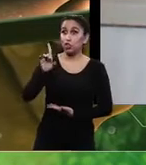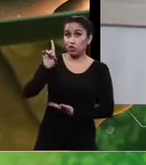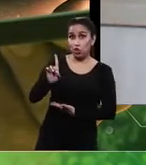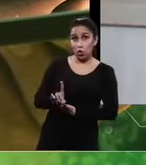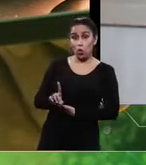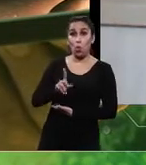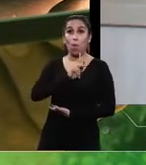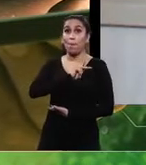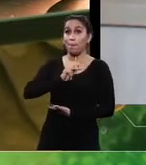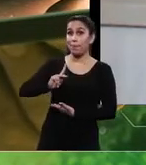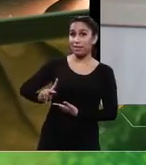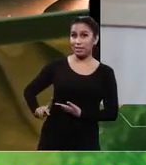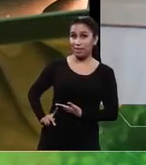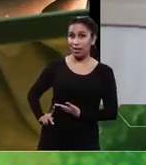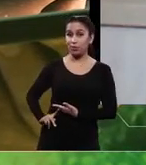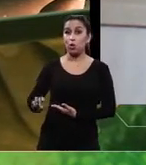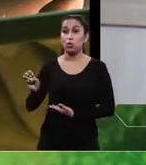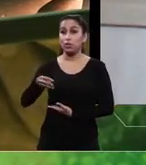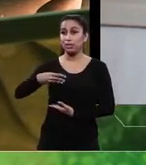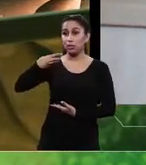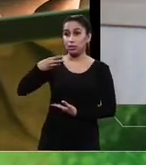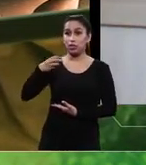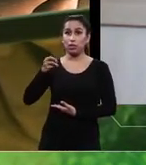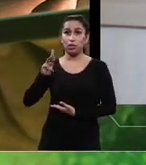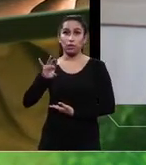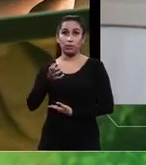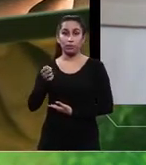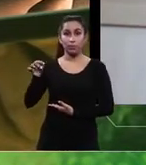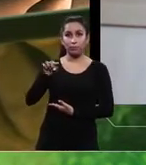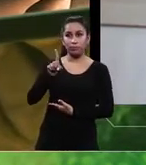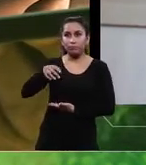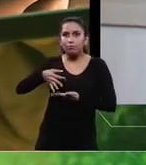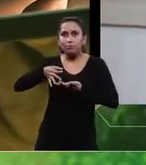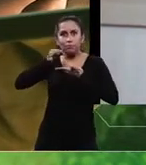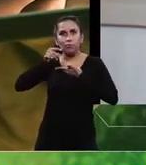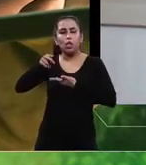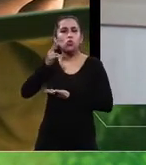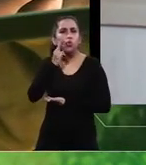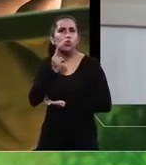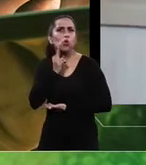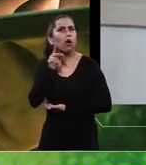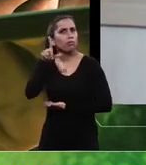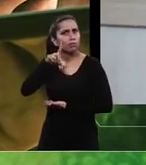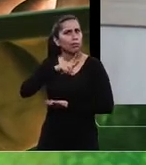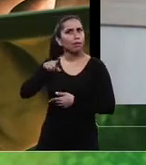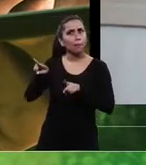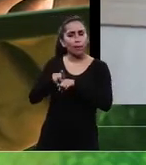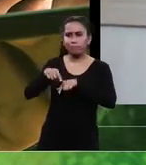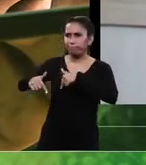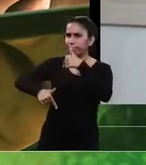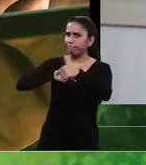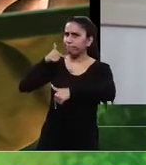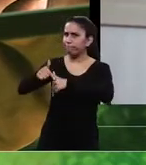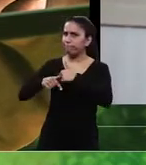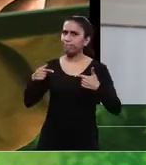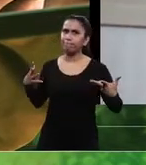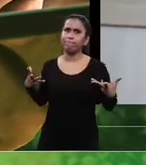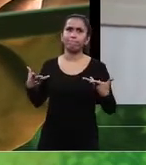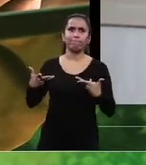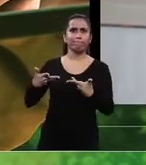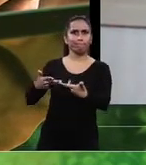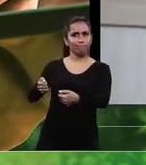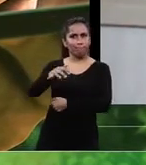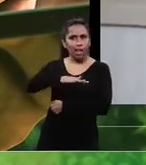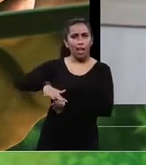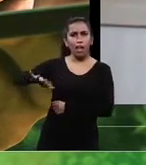diretor-presidente do Três Corações, do Café, que Rondônia também vem fazendo um belíssimo trabalho nesta área e nós